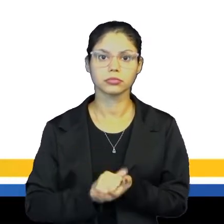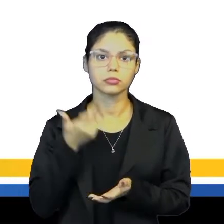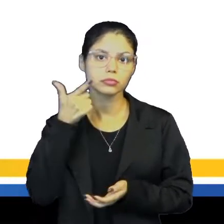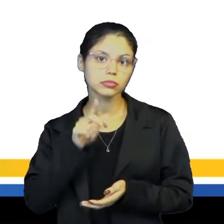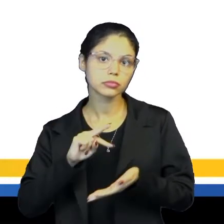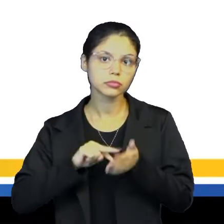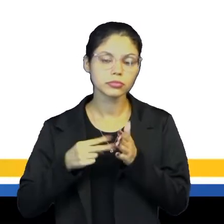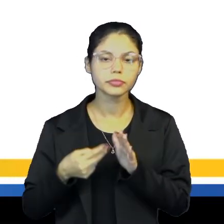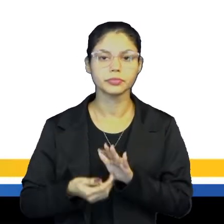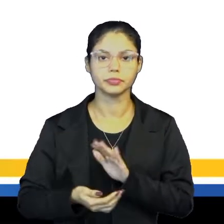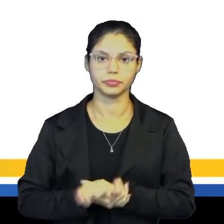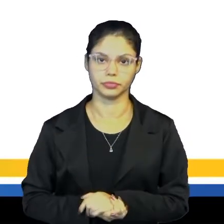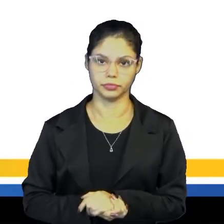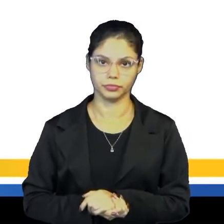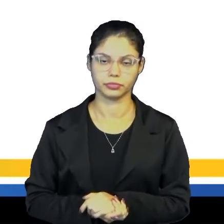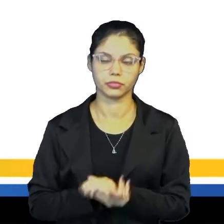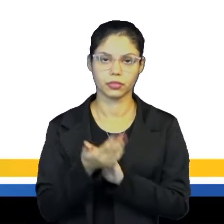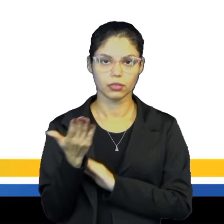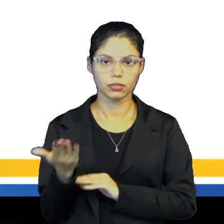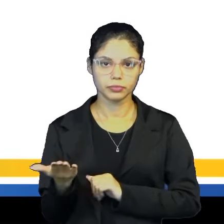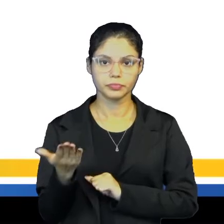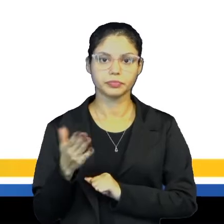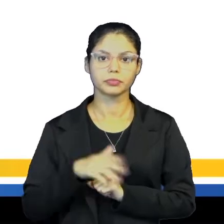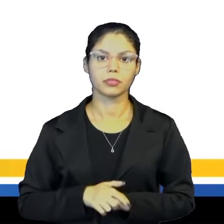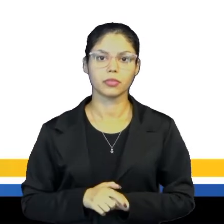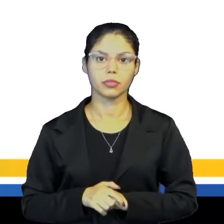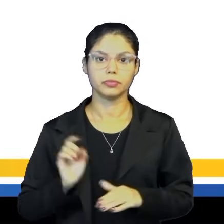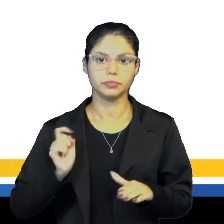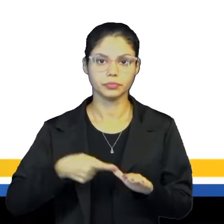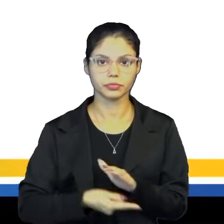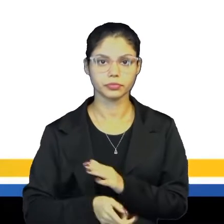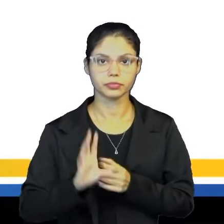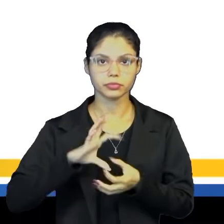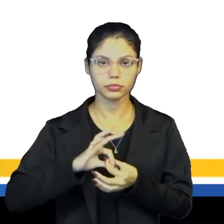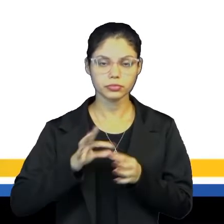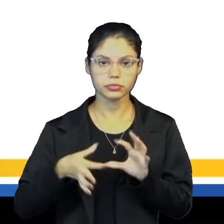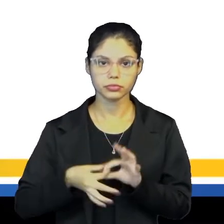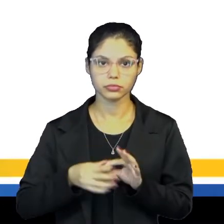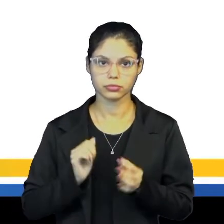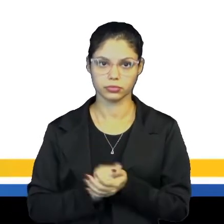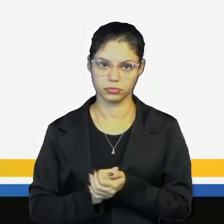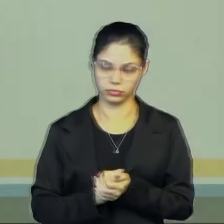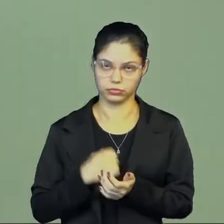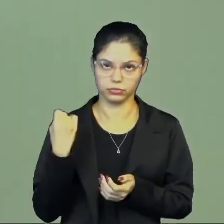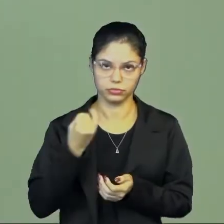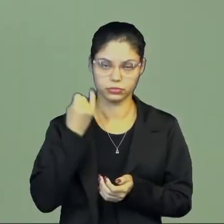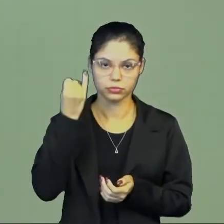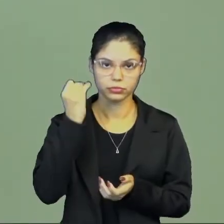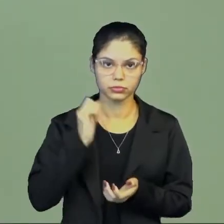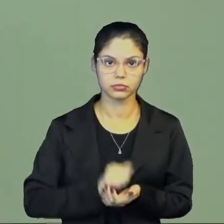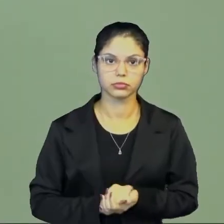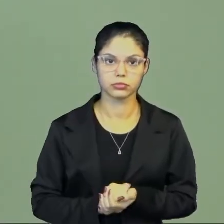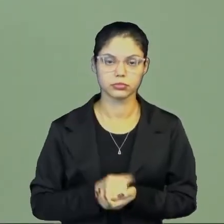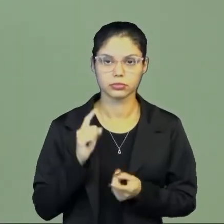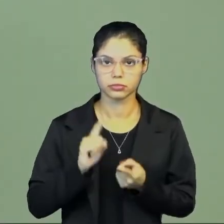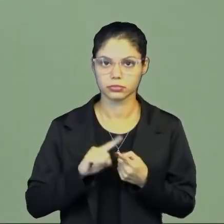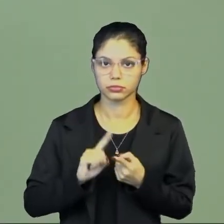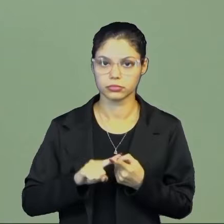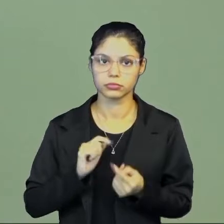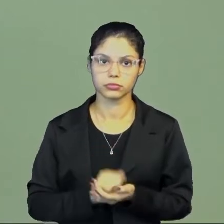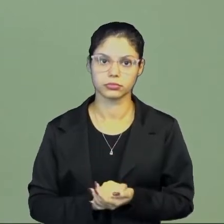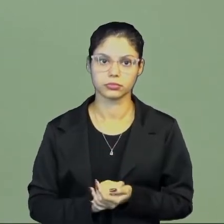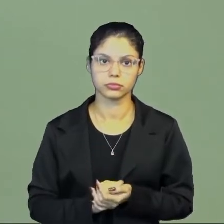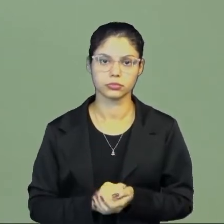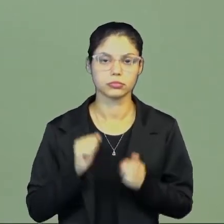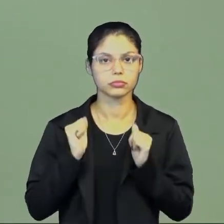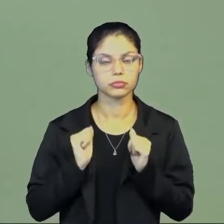para ganhar seu significado. Essa questão de estar dentro de um contexto, ela é muito importante. Por quê?